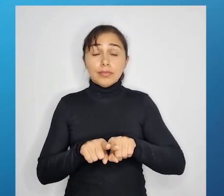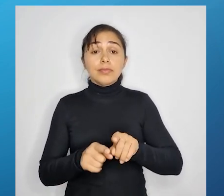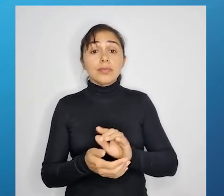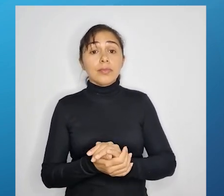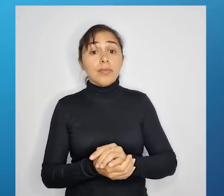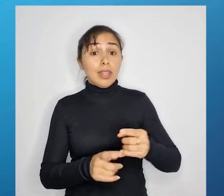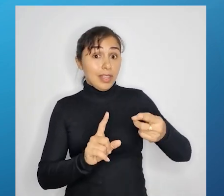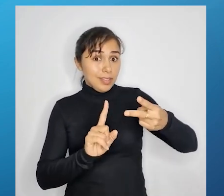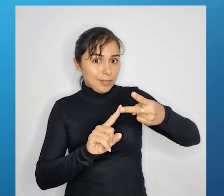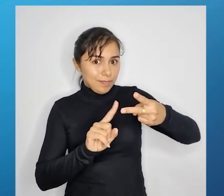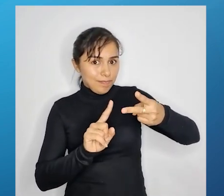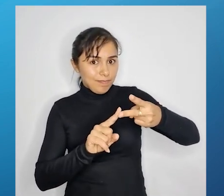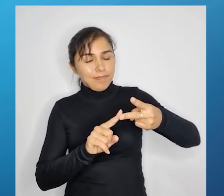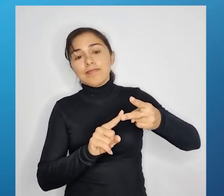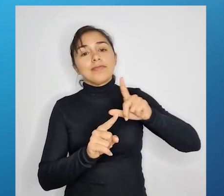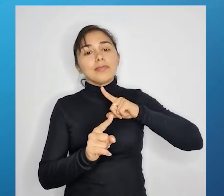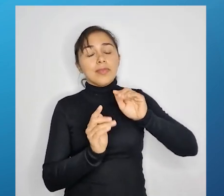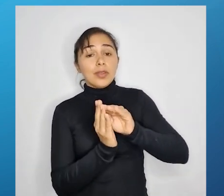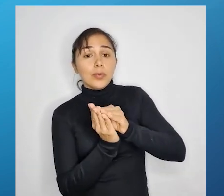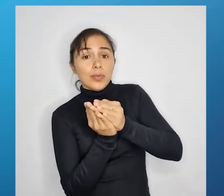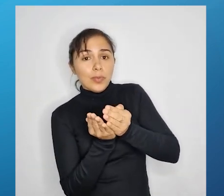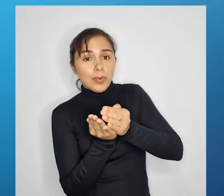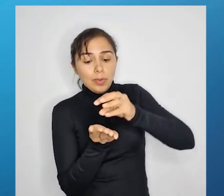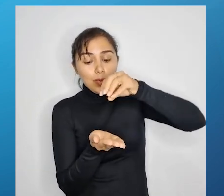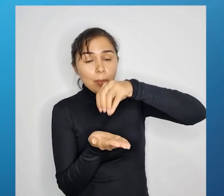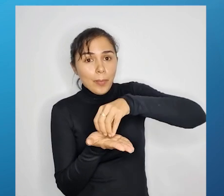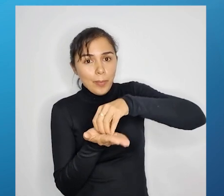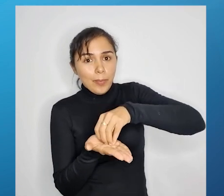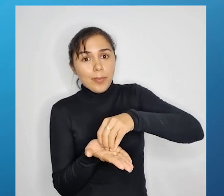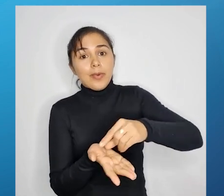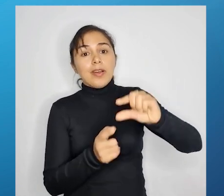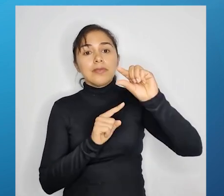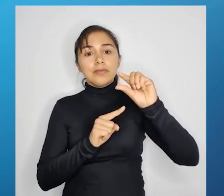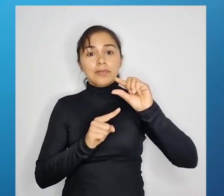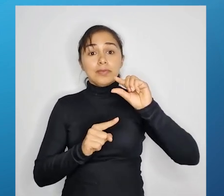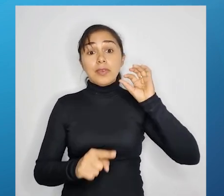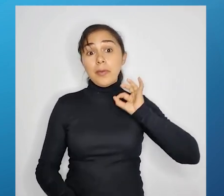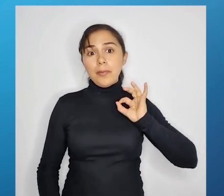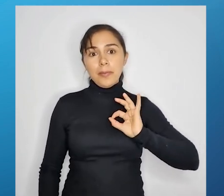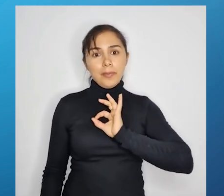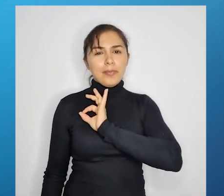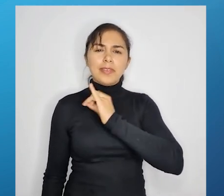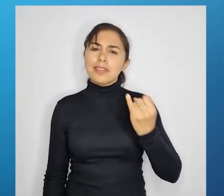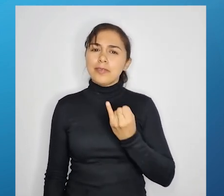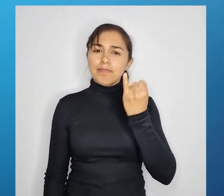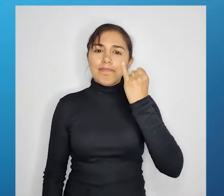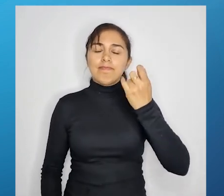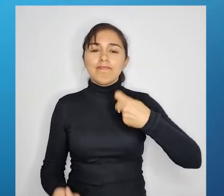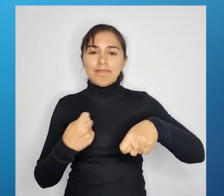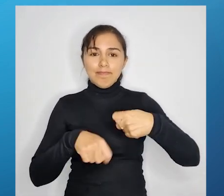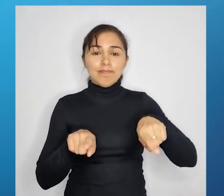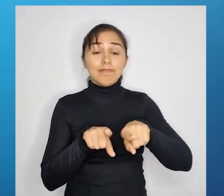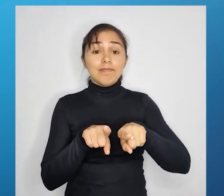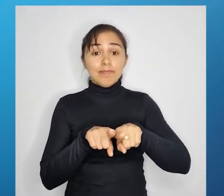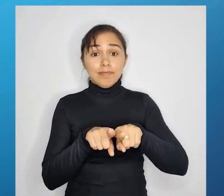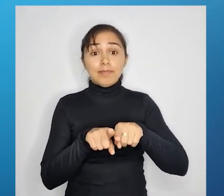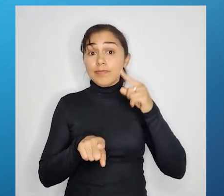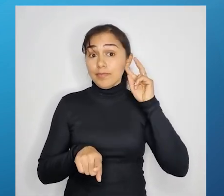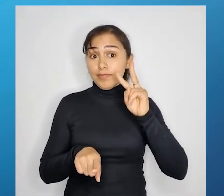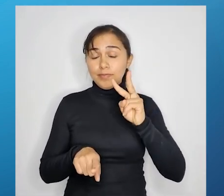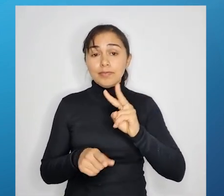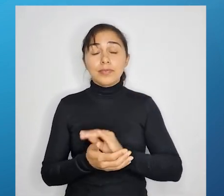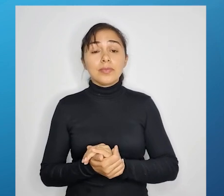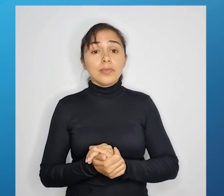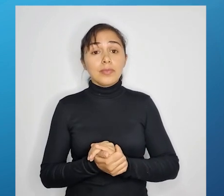Como acontece essa formação de uma joia tão comercializada, tão importante para a economia? Aqui nós temos a formação através dessa